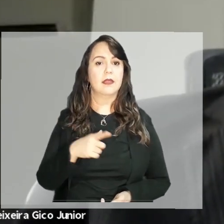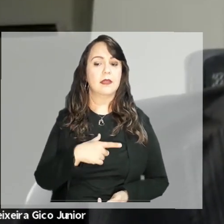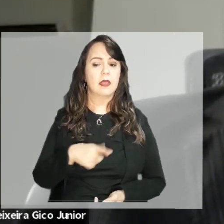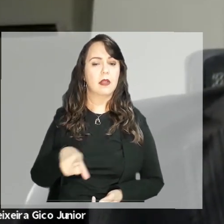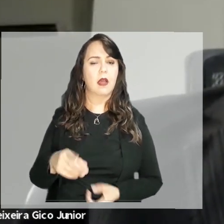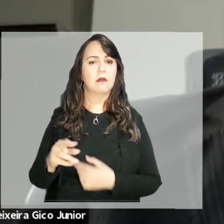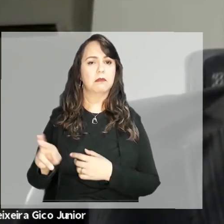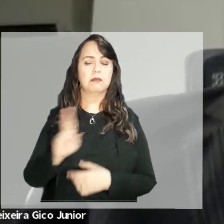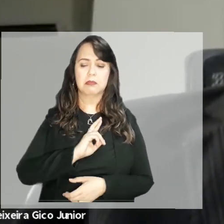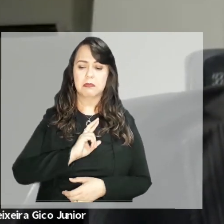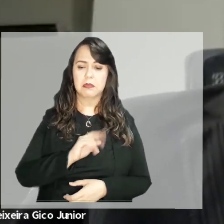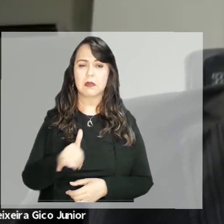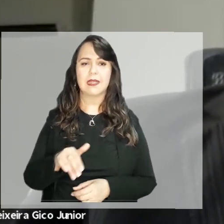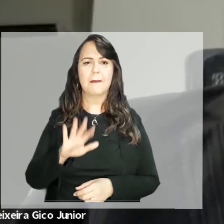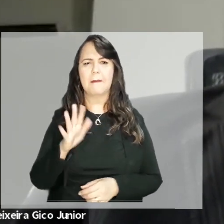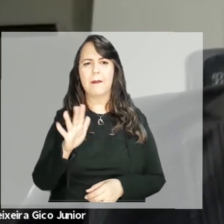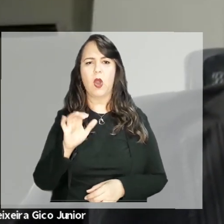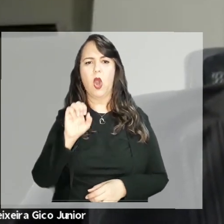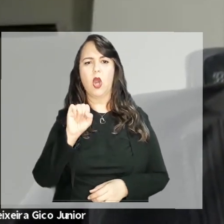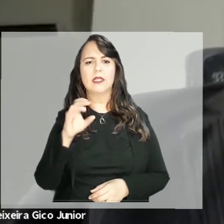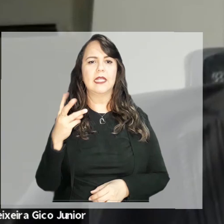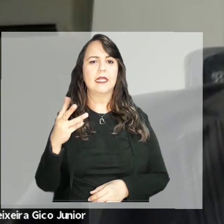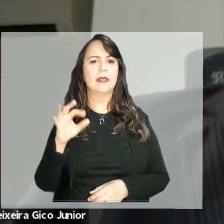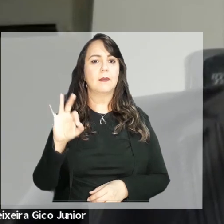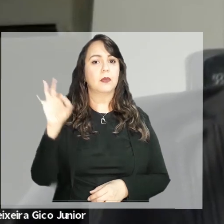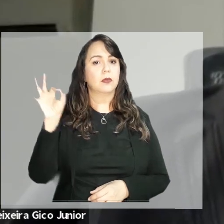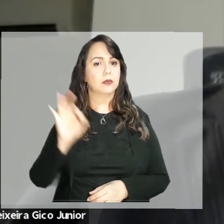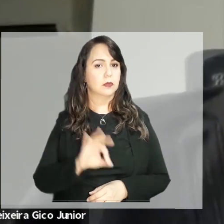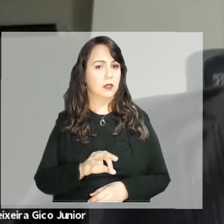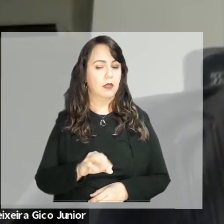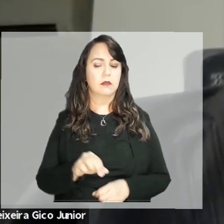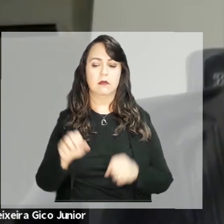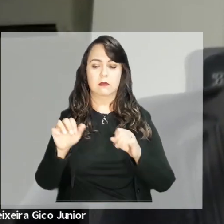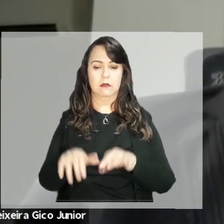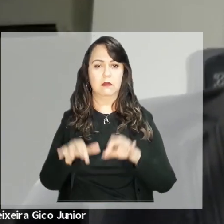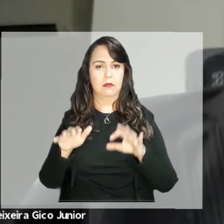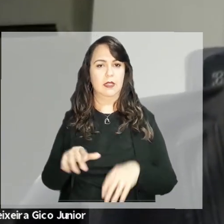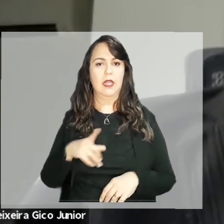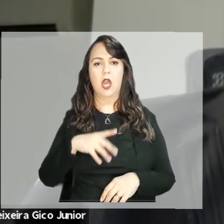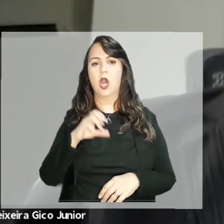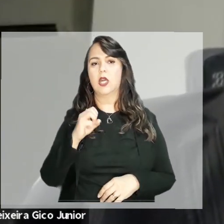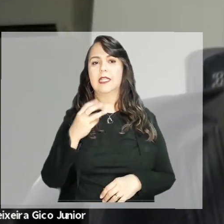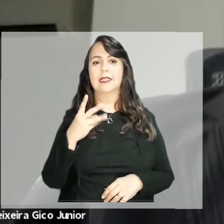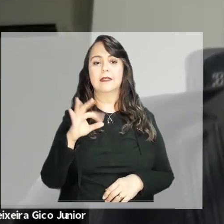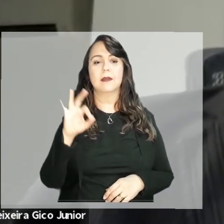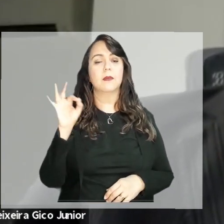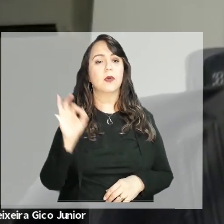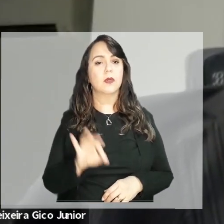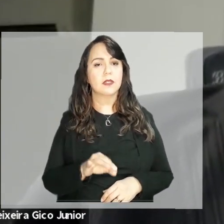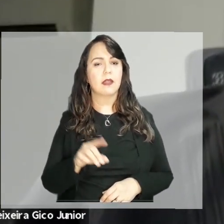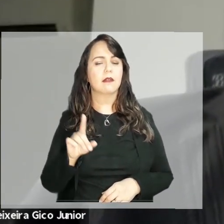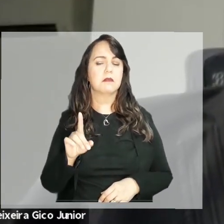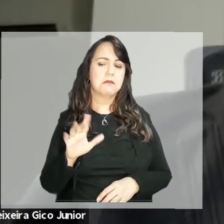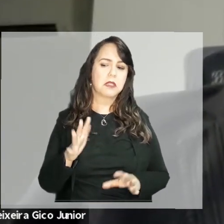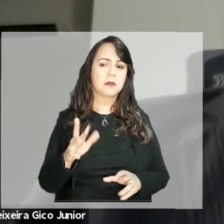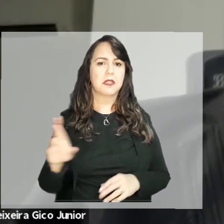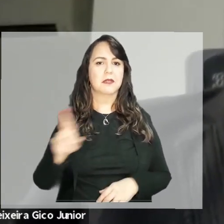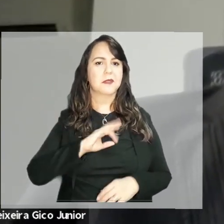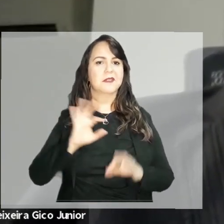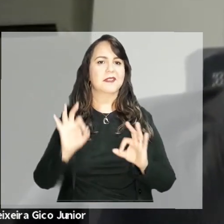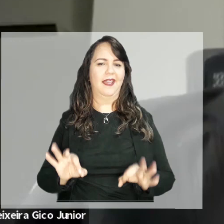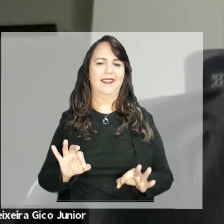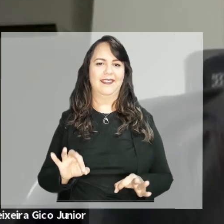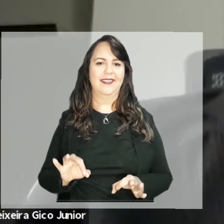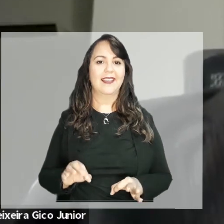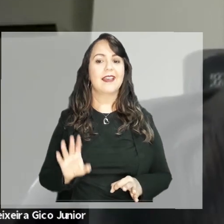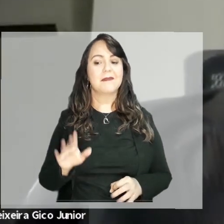83%. Ou seja, as fianças avalizadas pela inteligência artificial eram muito